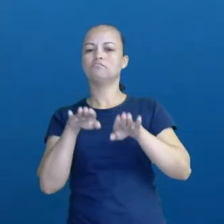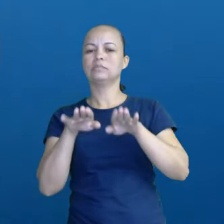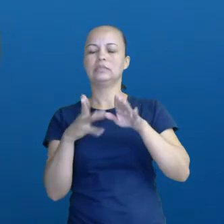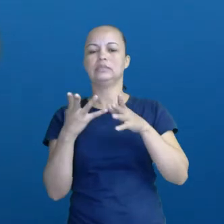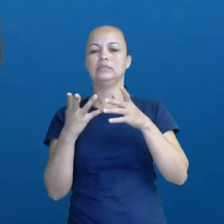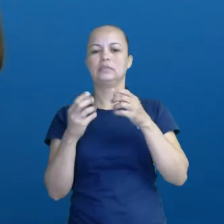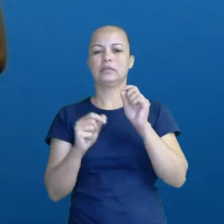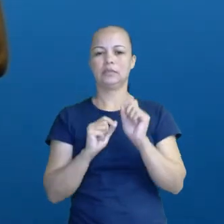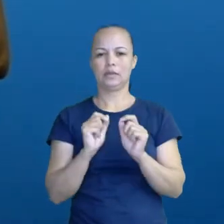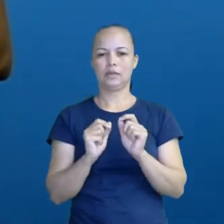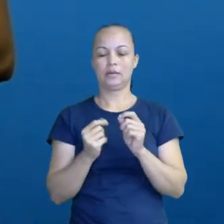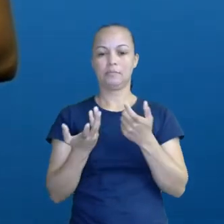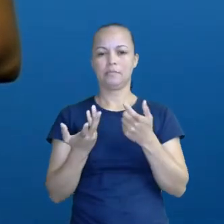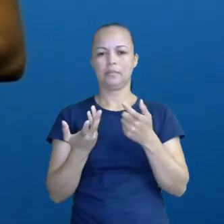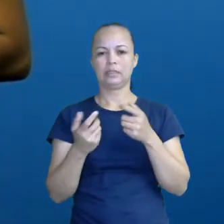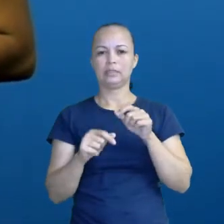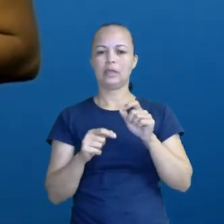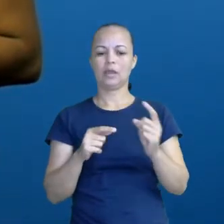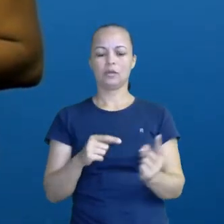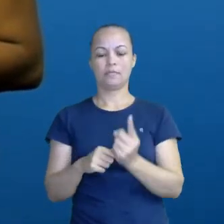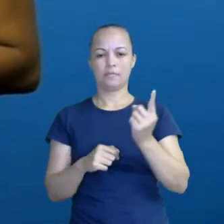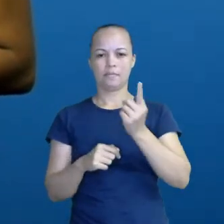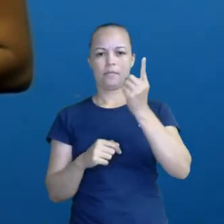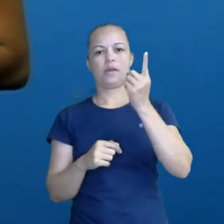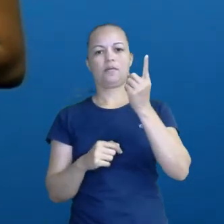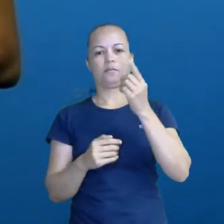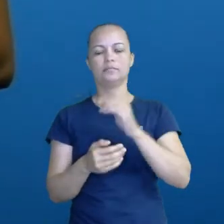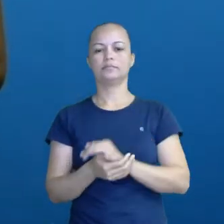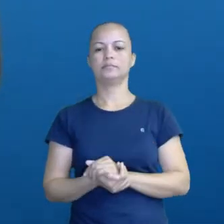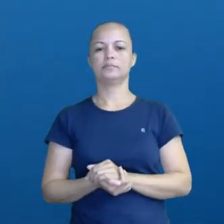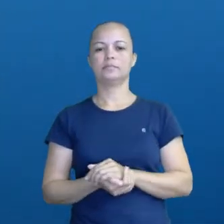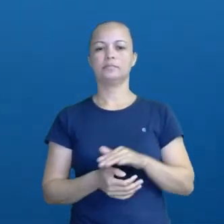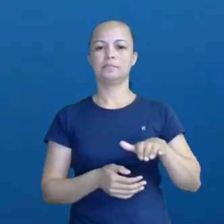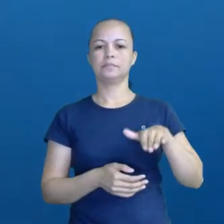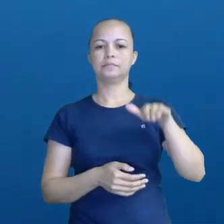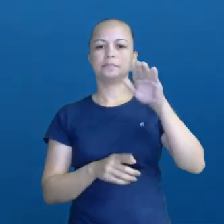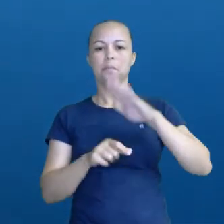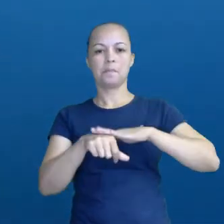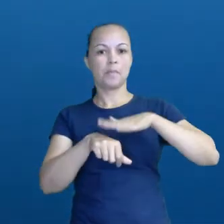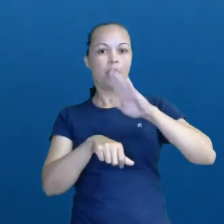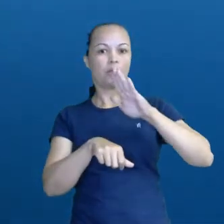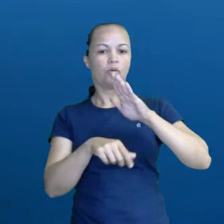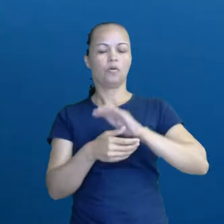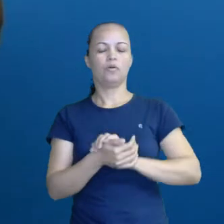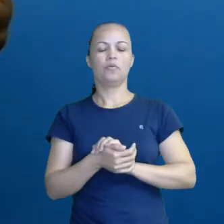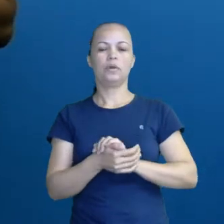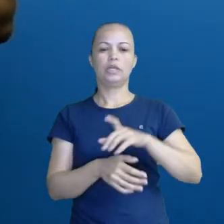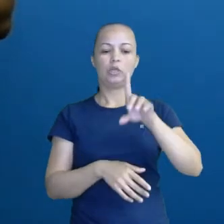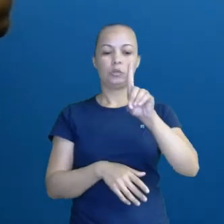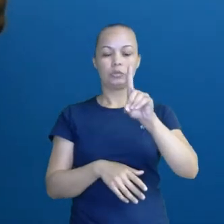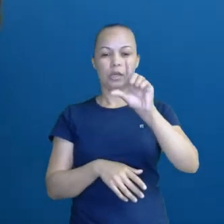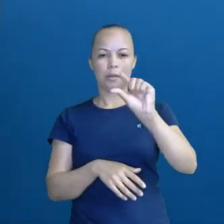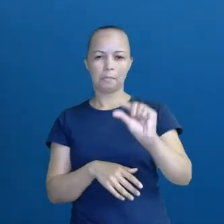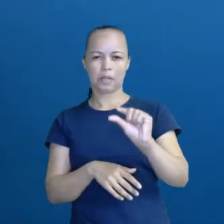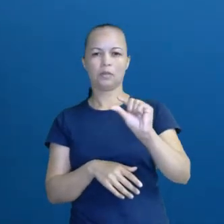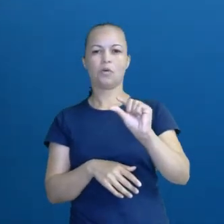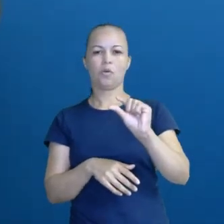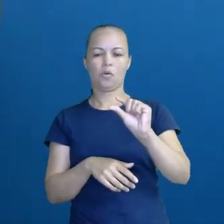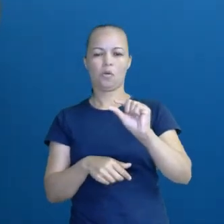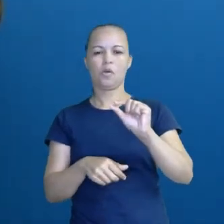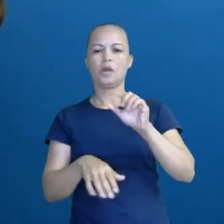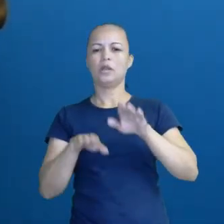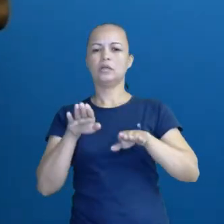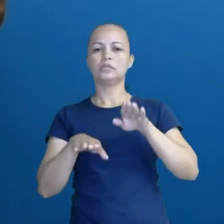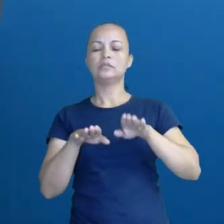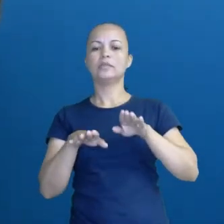diagonal maior certo eu e o meu de menor